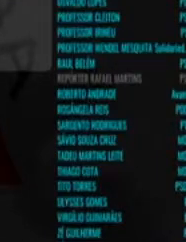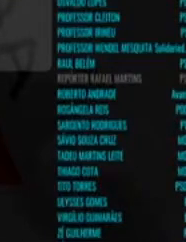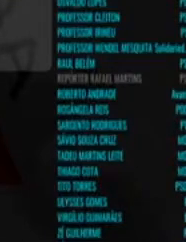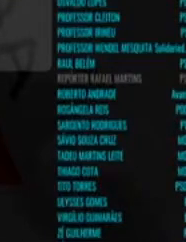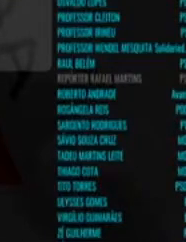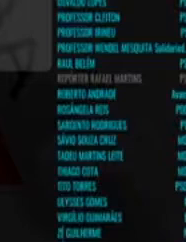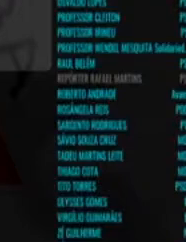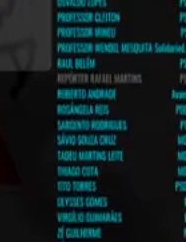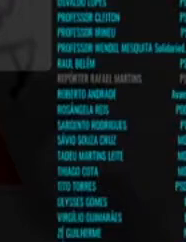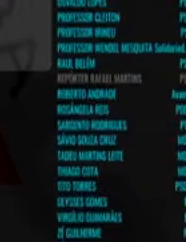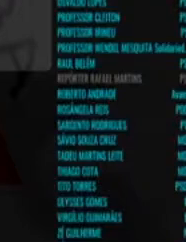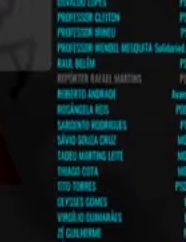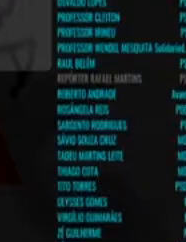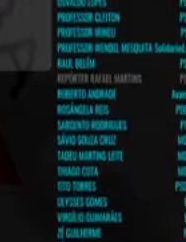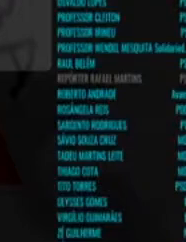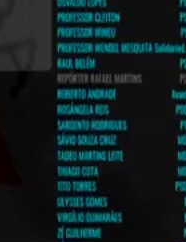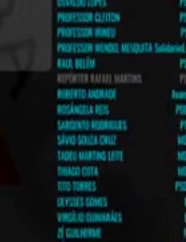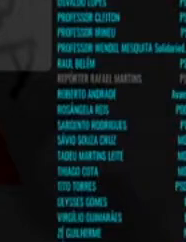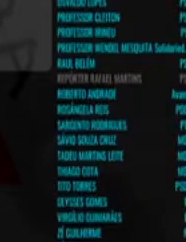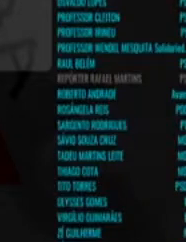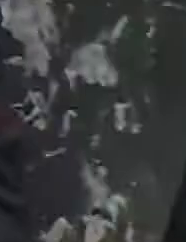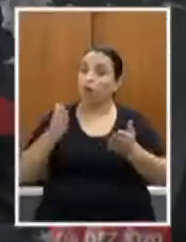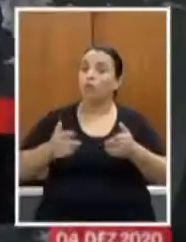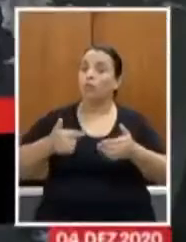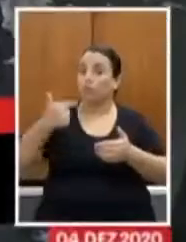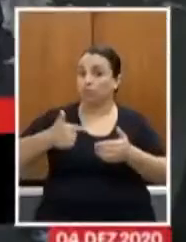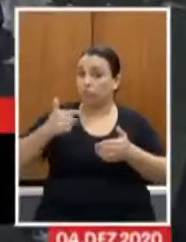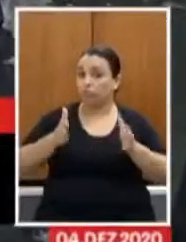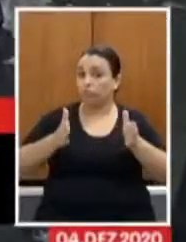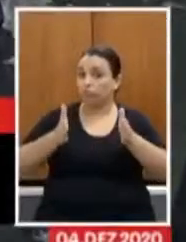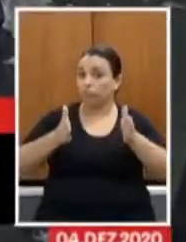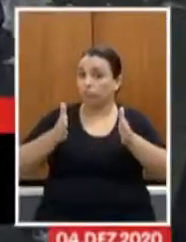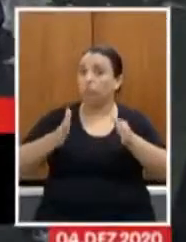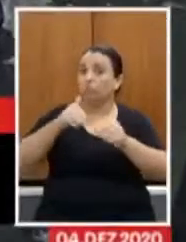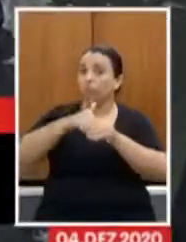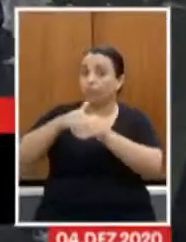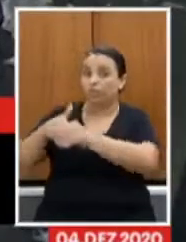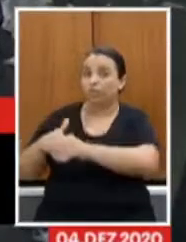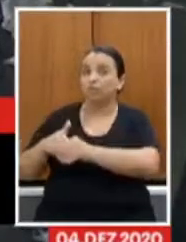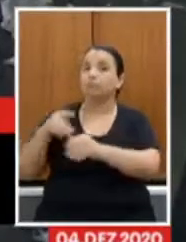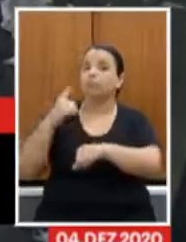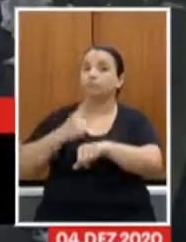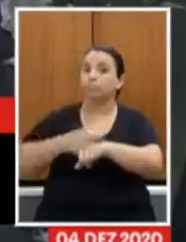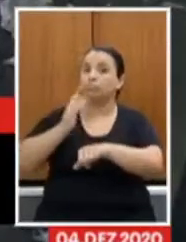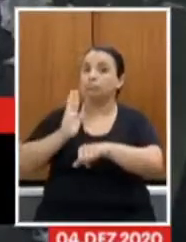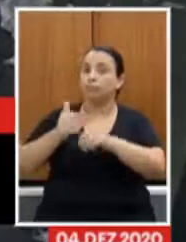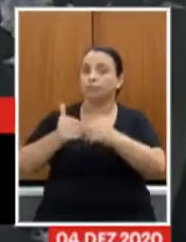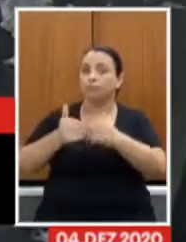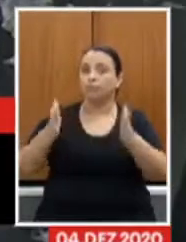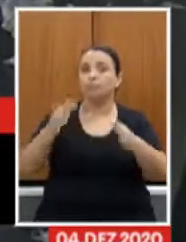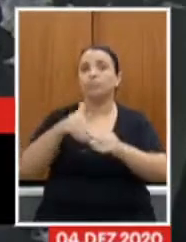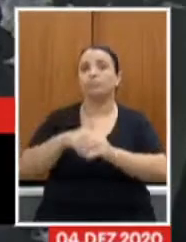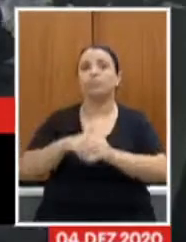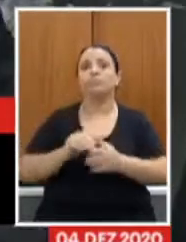A presidência vai proceder à segunda chamada de votação. Em votação.